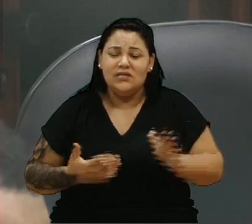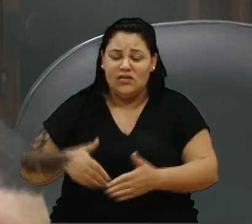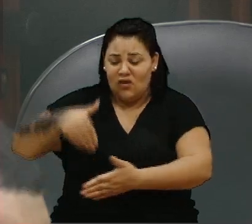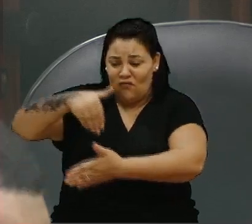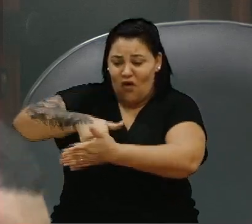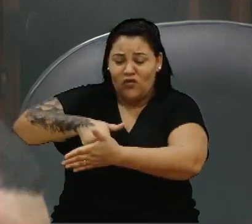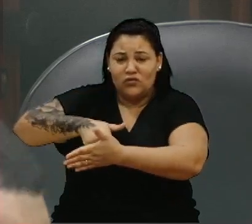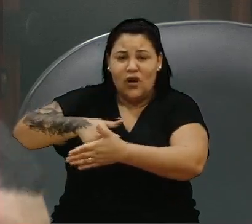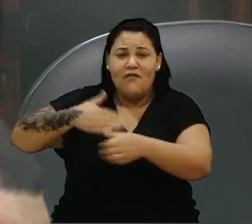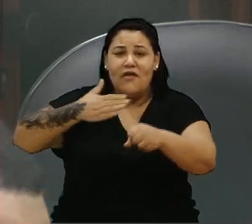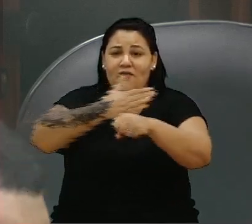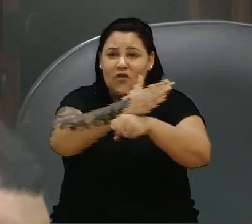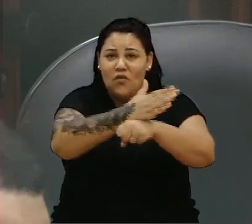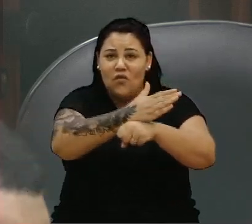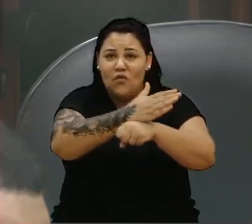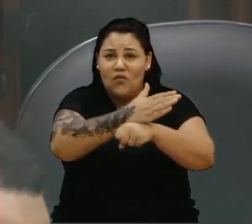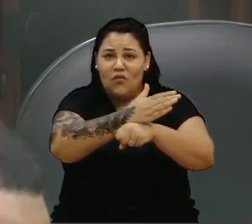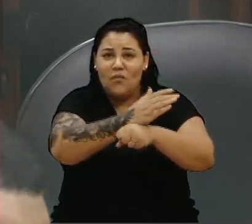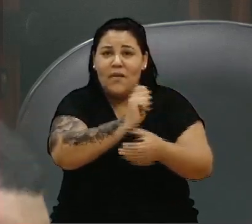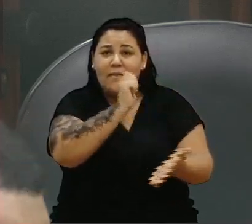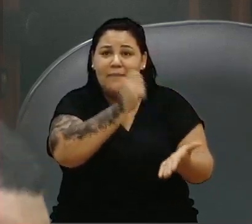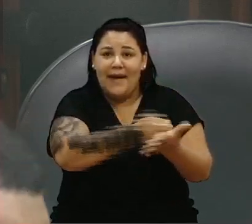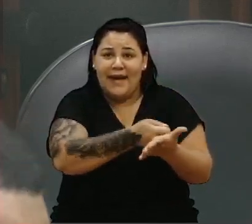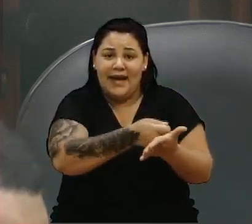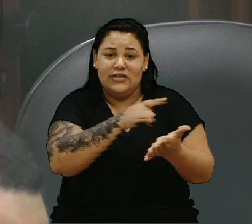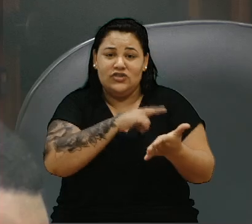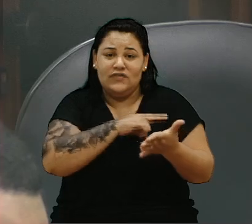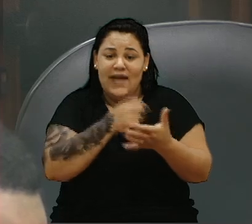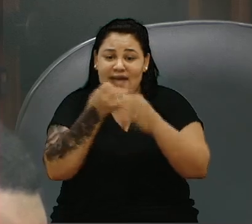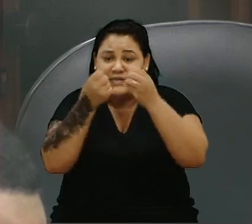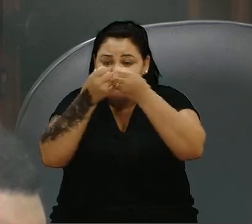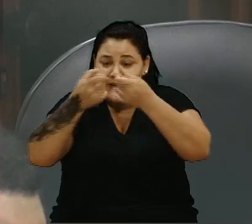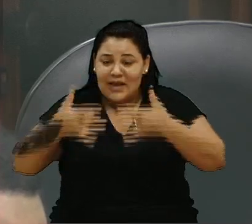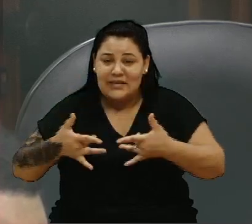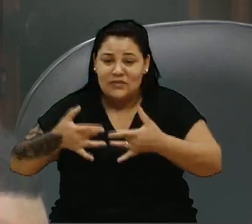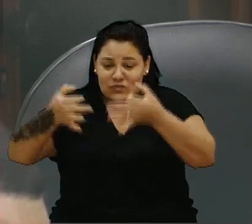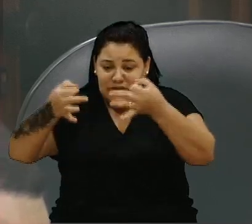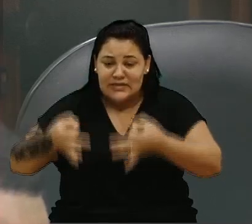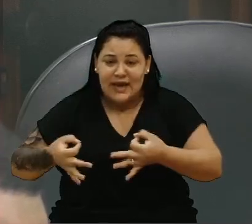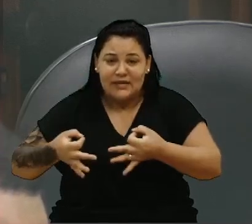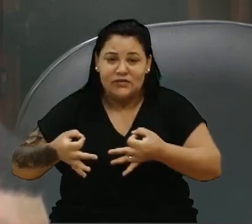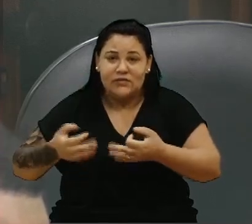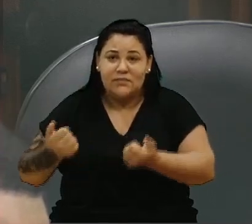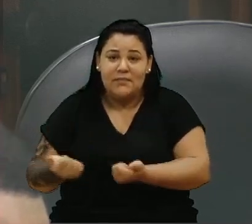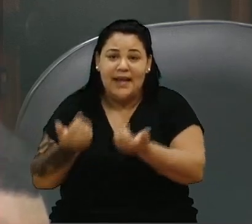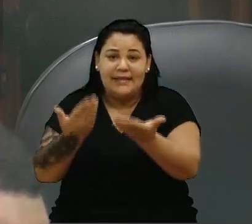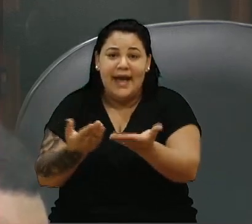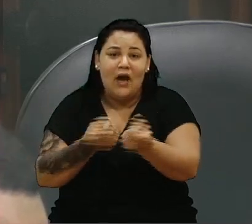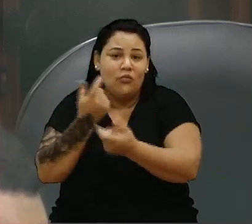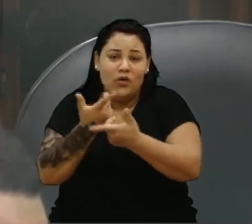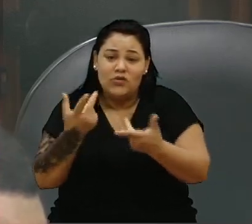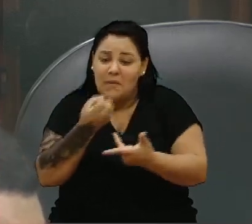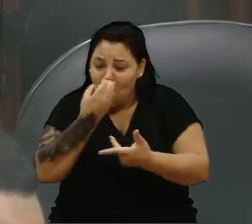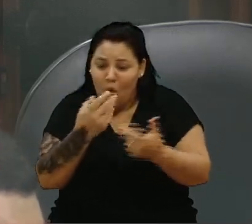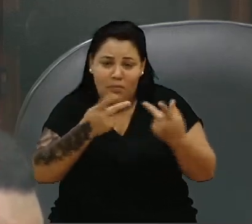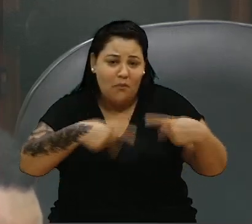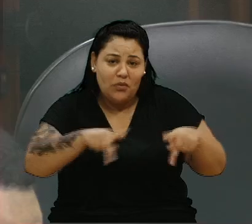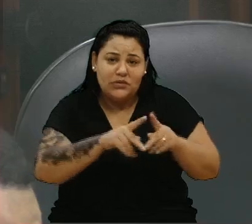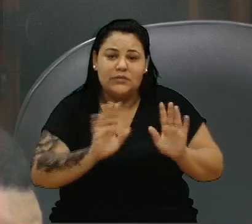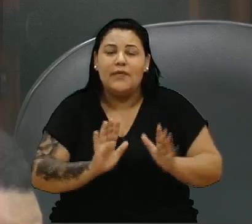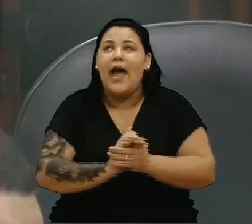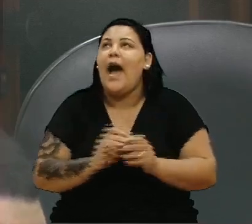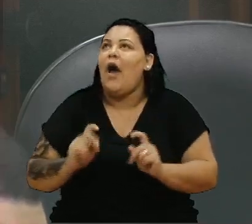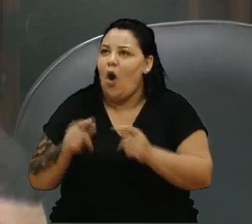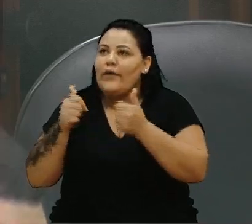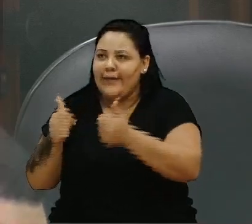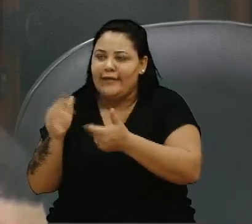subsídio quando ele vier com contrapartidas concretas à empresa, para ofertar algo para a população. Então, tá, nós vamos votar